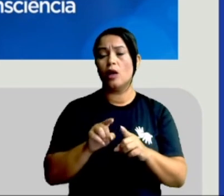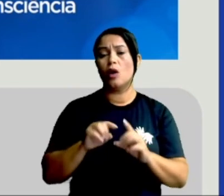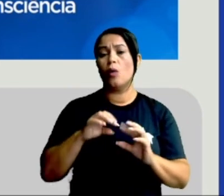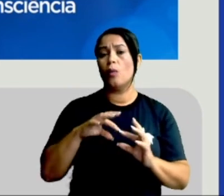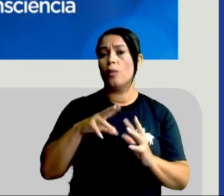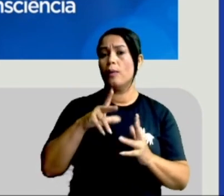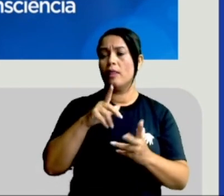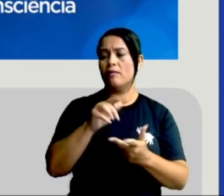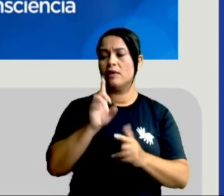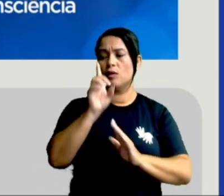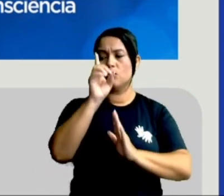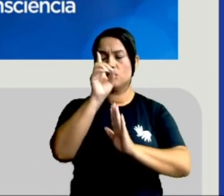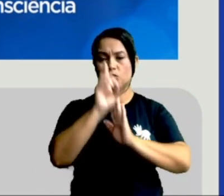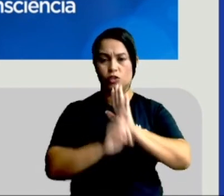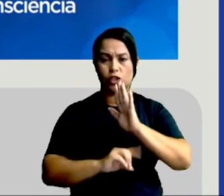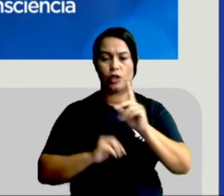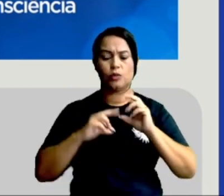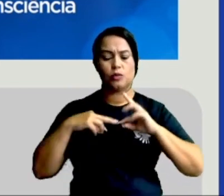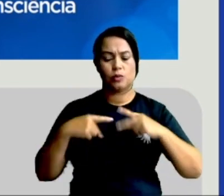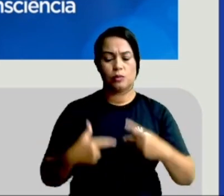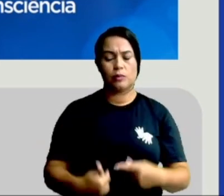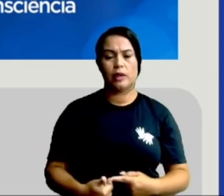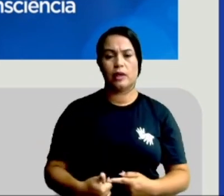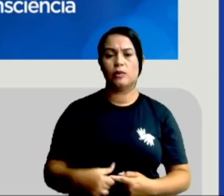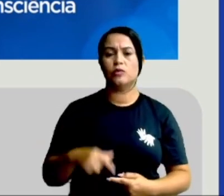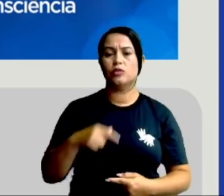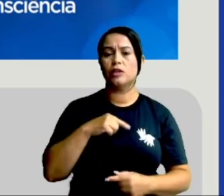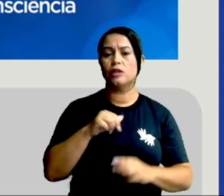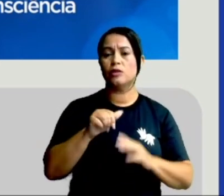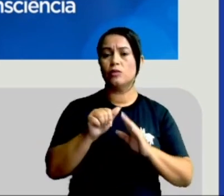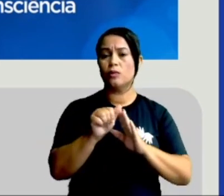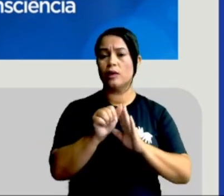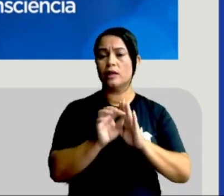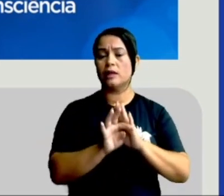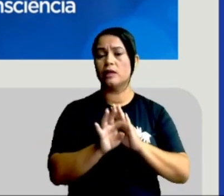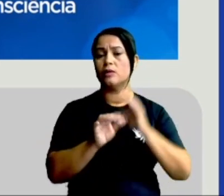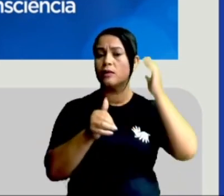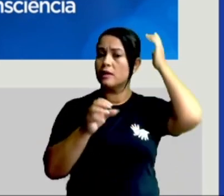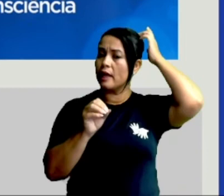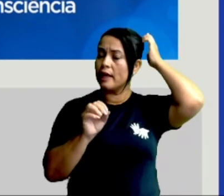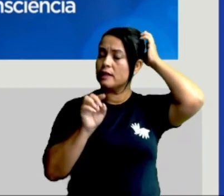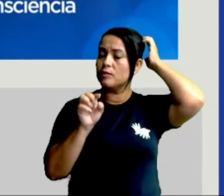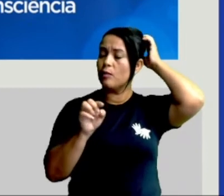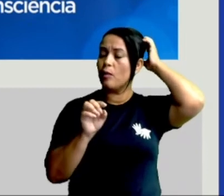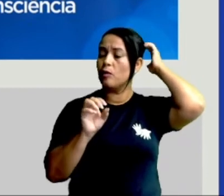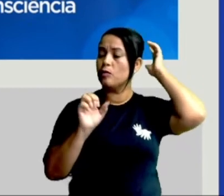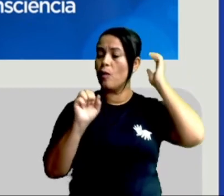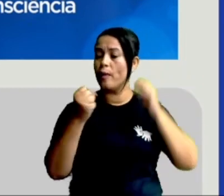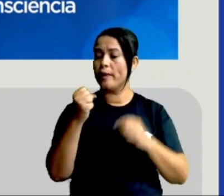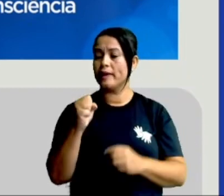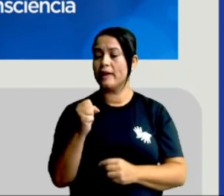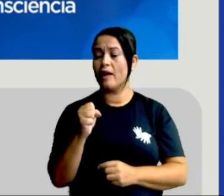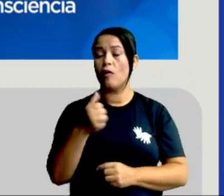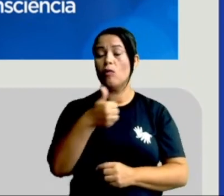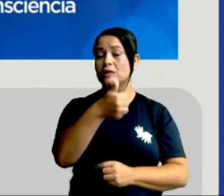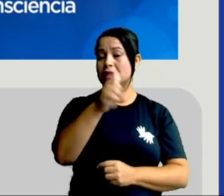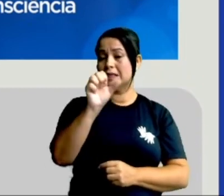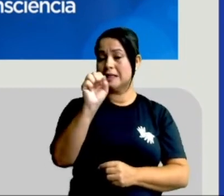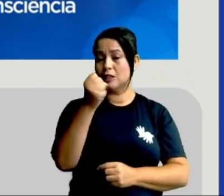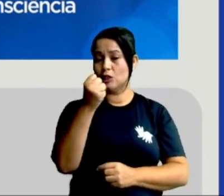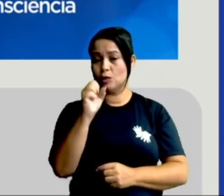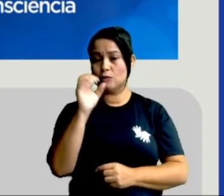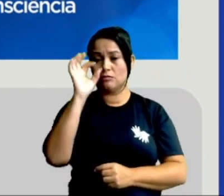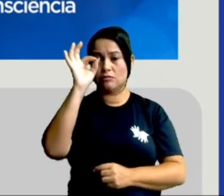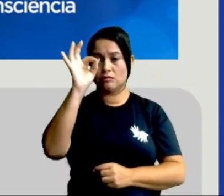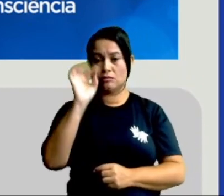18º o seguinte, gente, presta atenção, tá? ela diz o seguinte, que toda pessoa